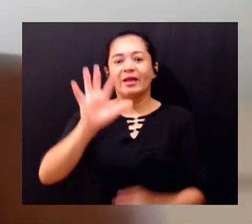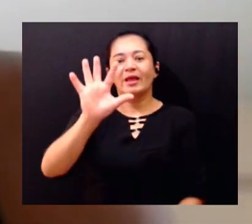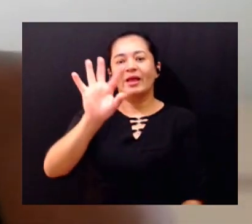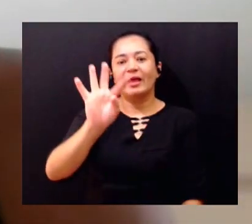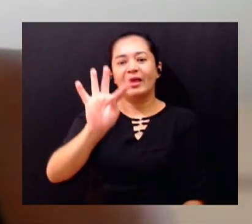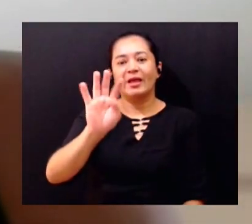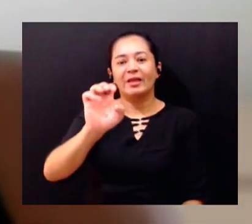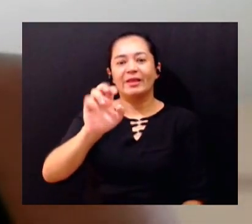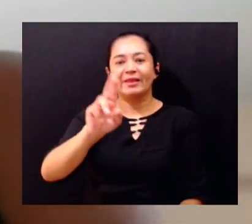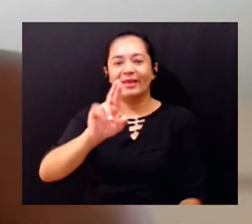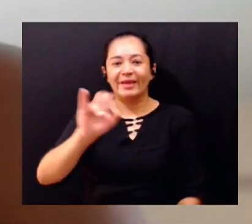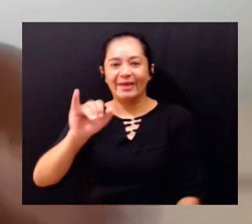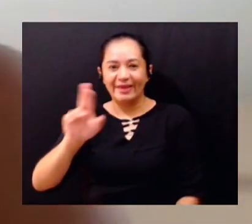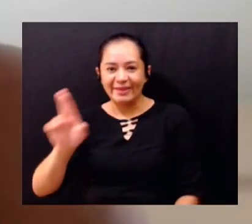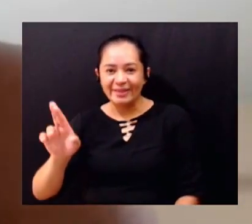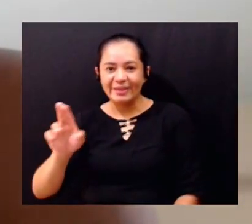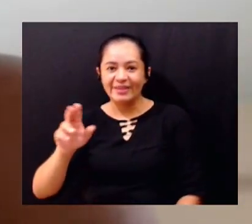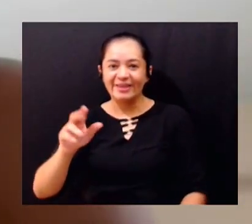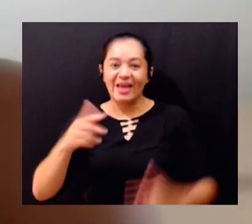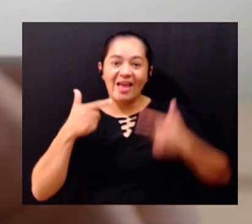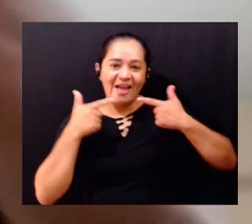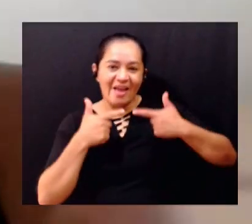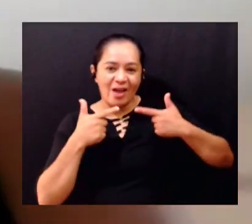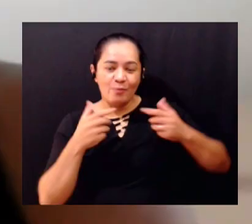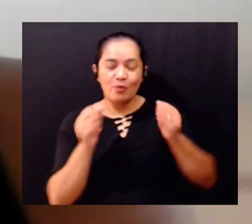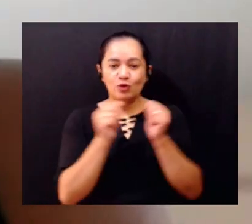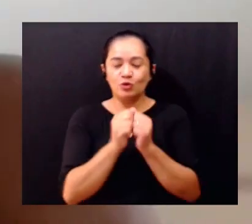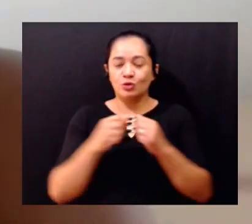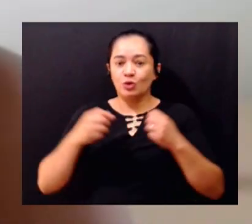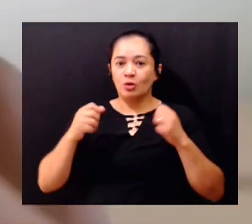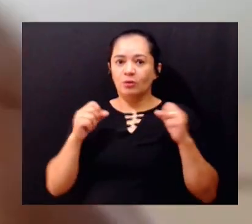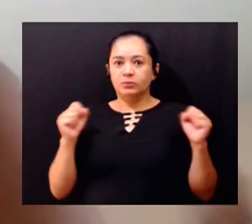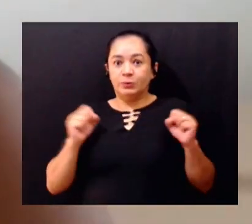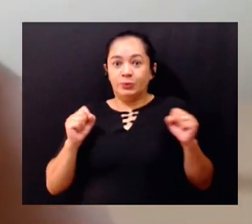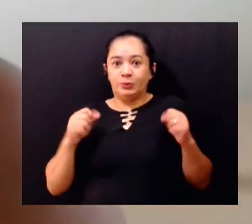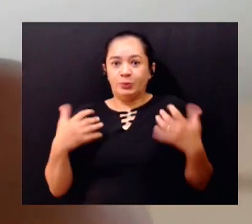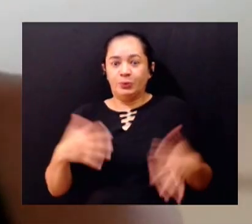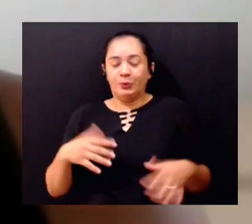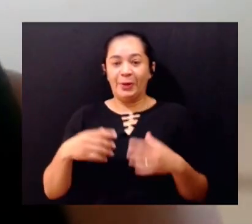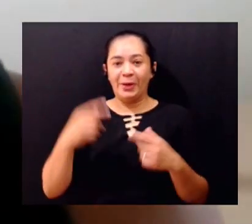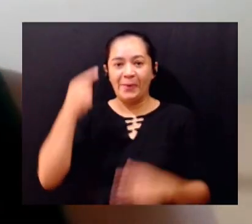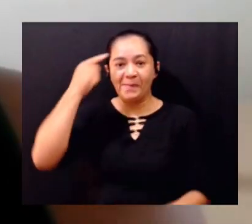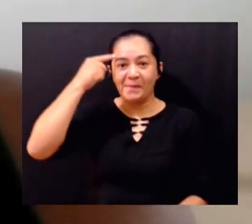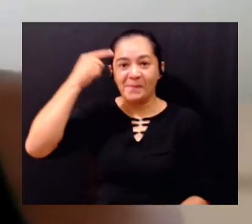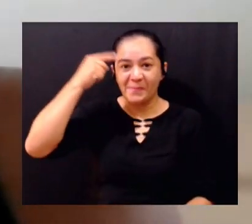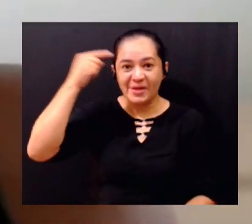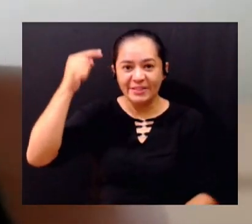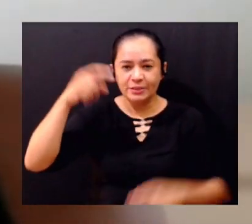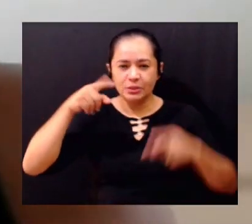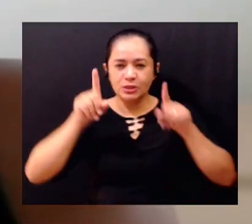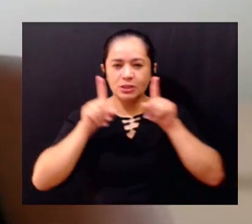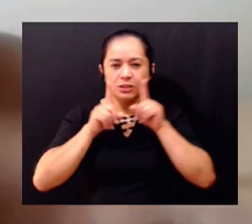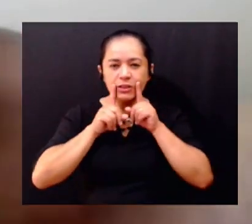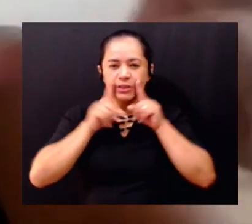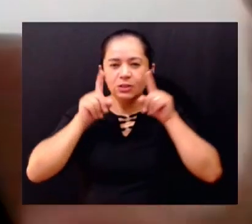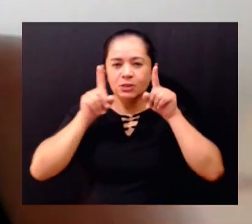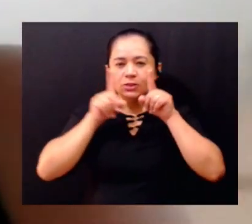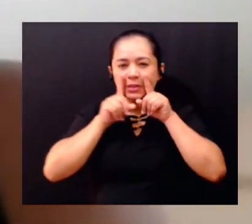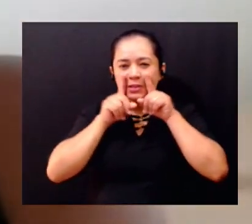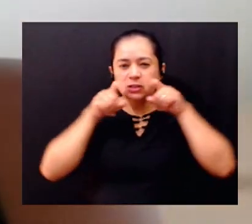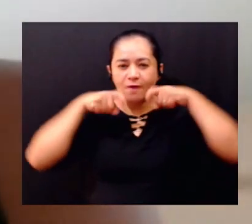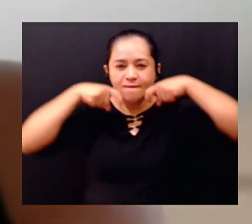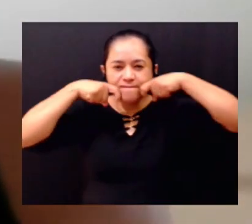com terror. Então, você imagina aquelas cenas de vampiro e tal, Frankenstein, múmia, só